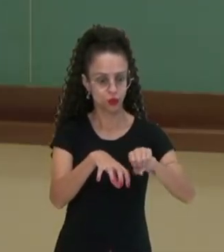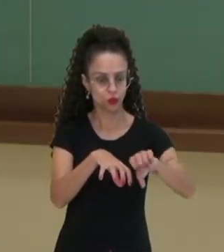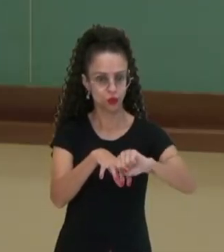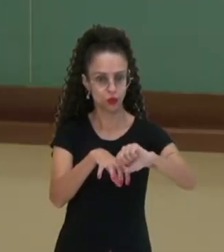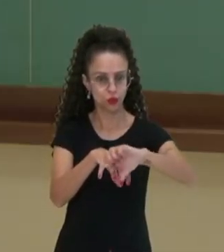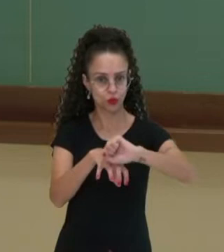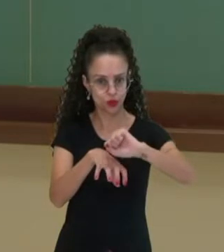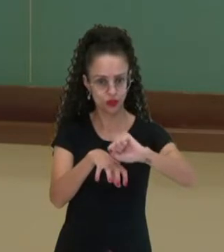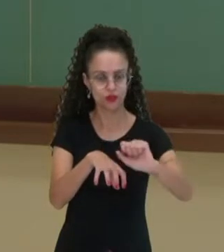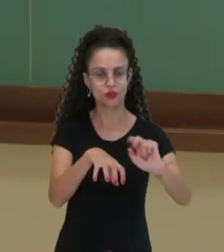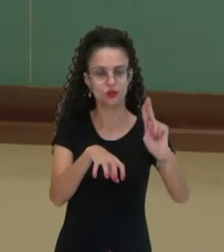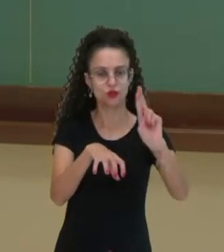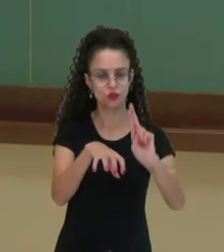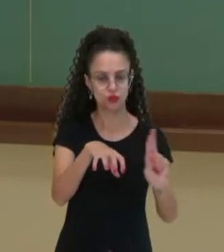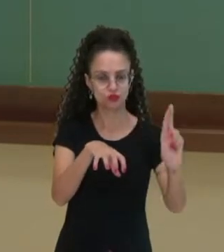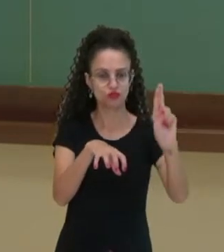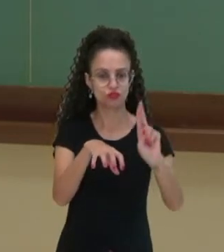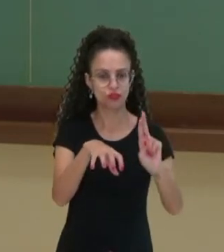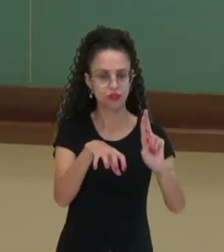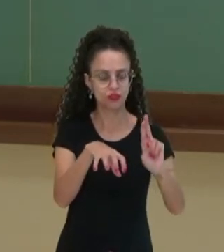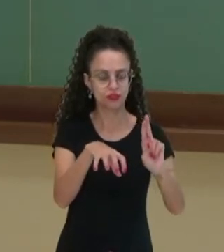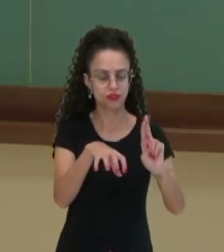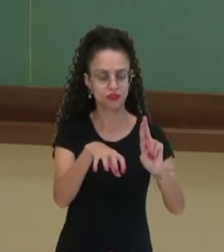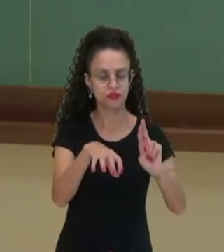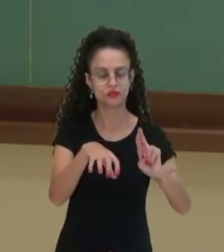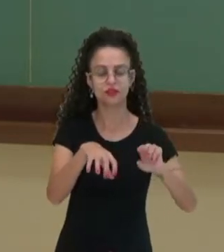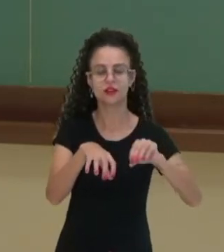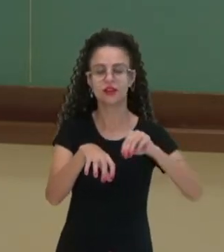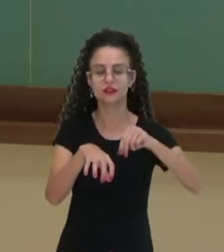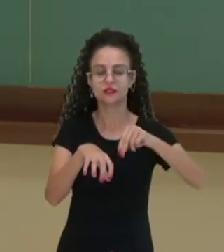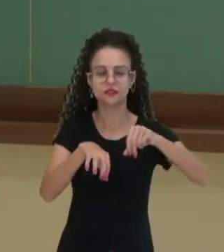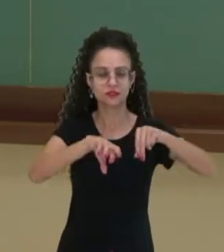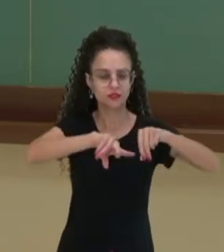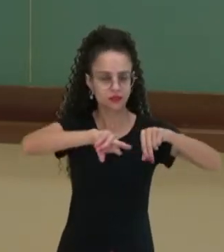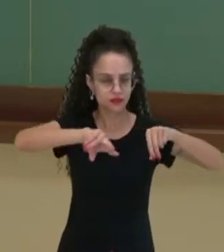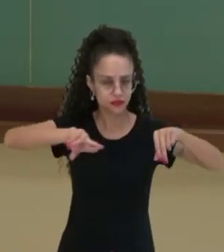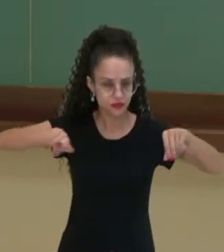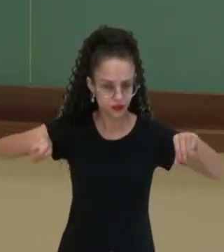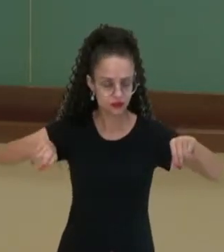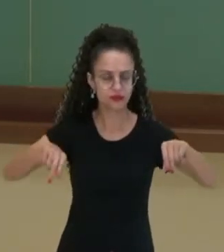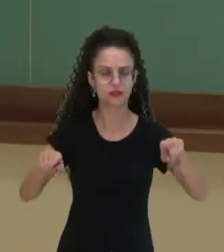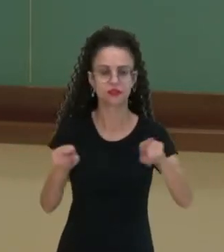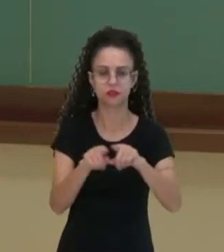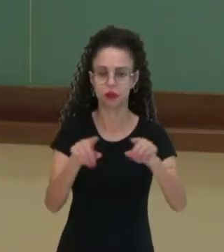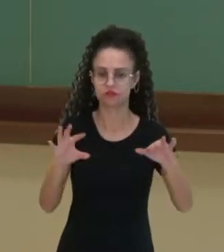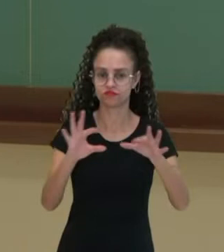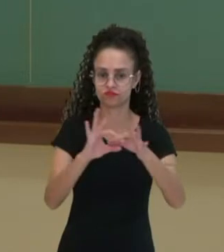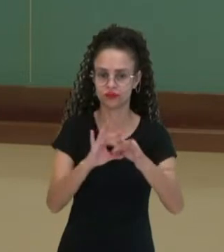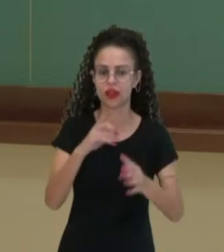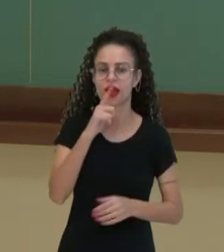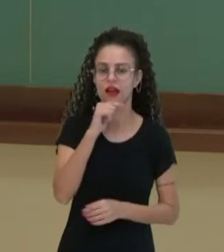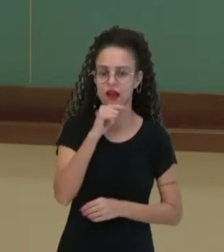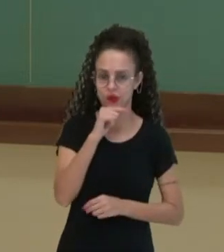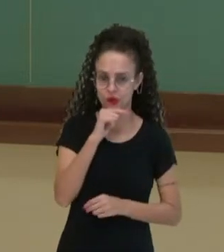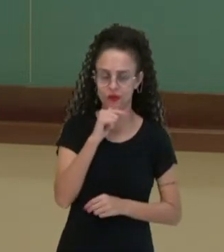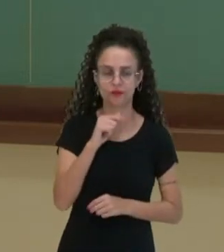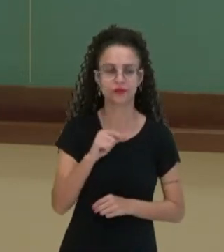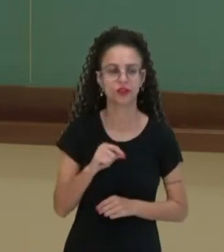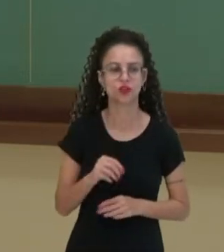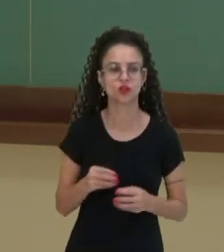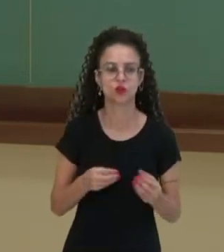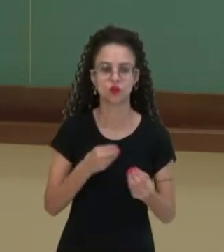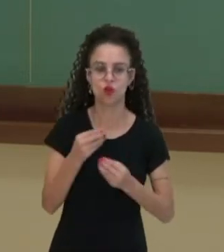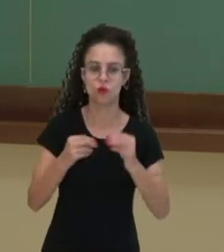utilizam, né, dos nutrientes, dos sais minerais que estão ali no solo, juntamente com a água. Tem mais? Através